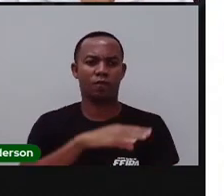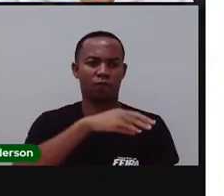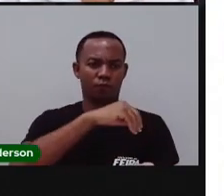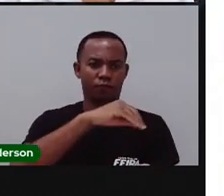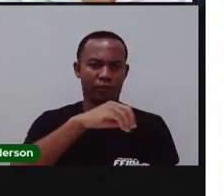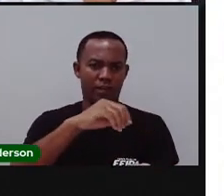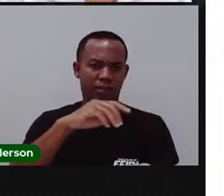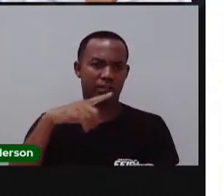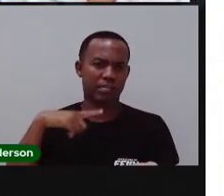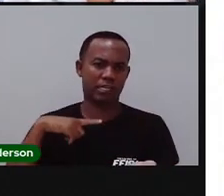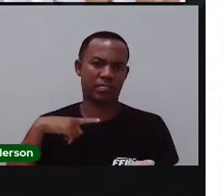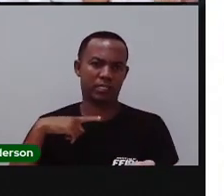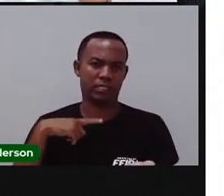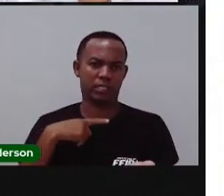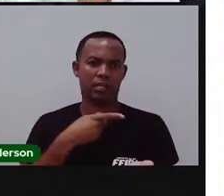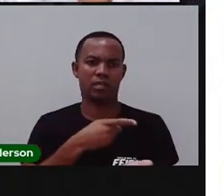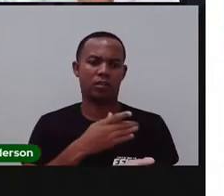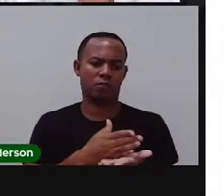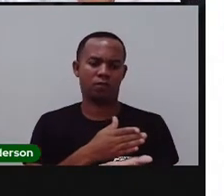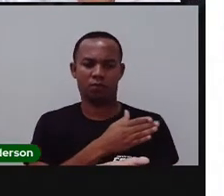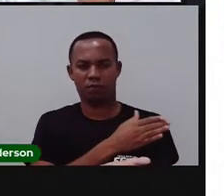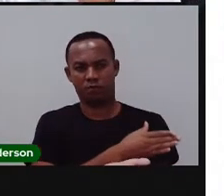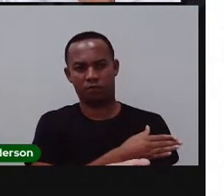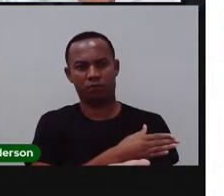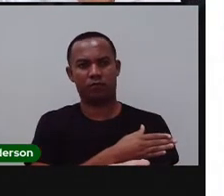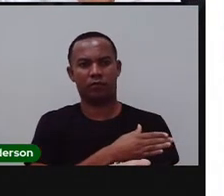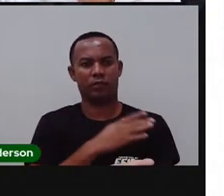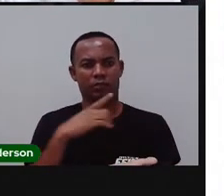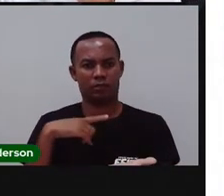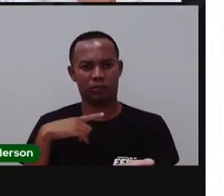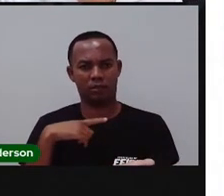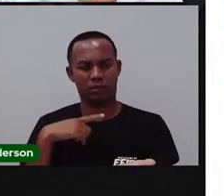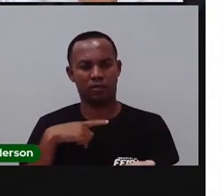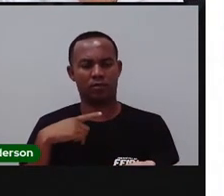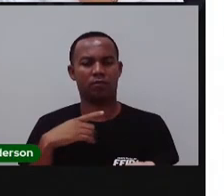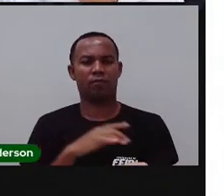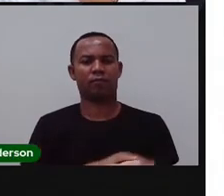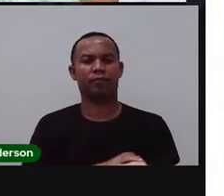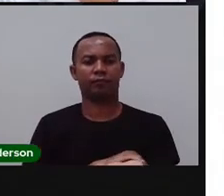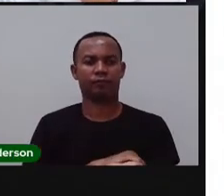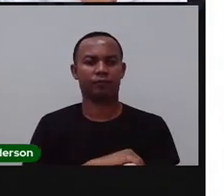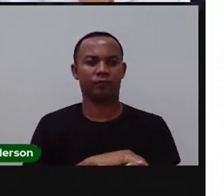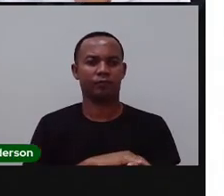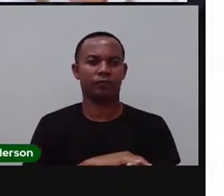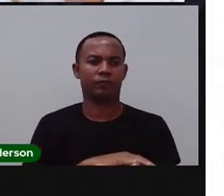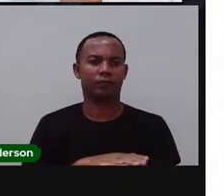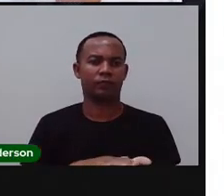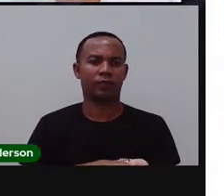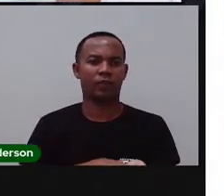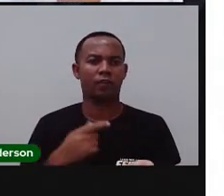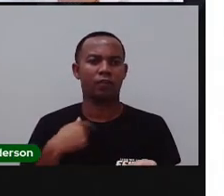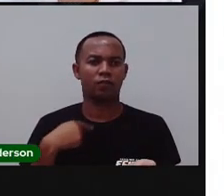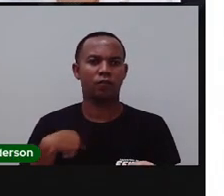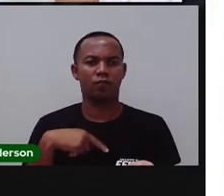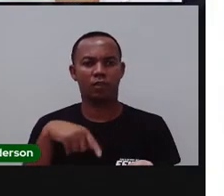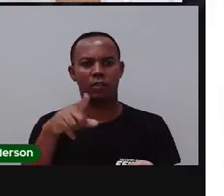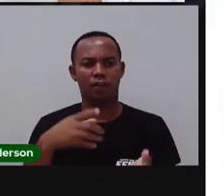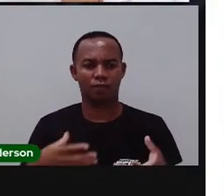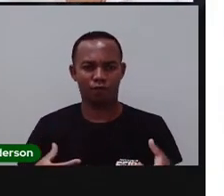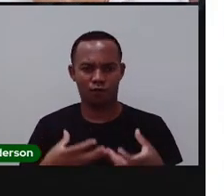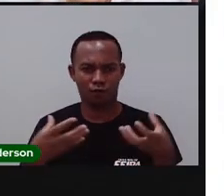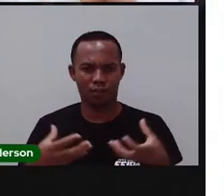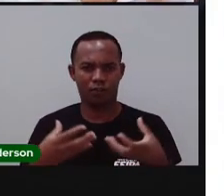farinha e outros produtos semelhantes, você vai comprar em uma parte específica do centro de abastecimento. Aí eu vou comprar verdura,